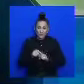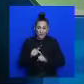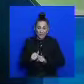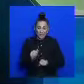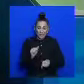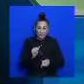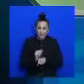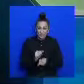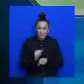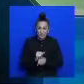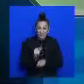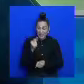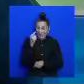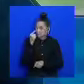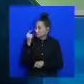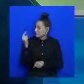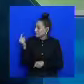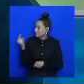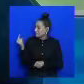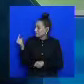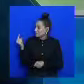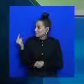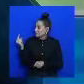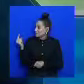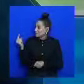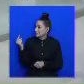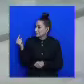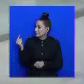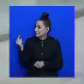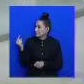bola sorteada para a coluna 3.